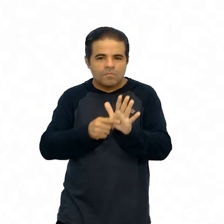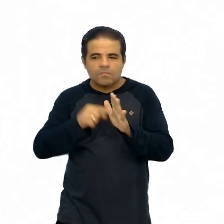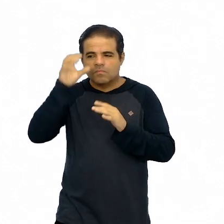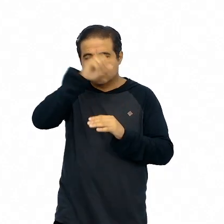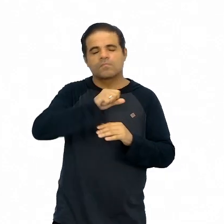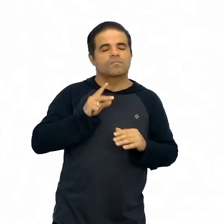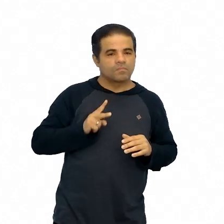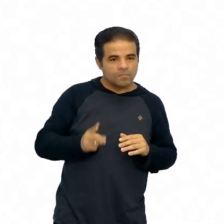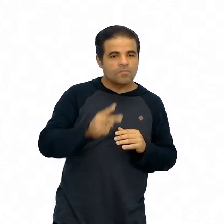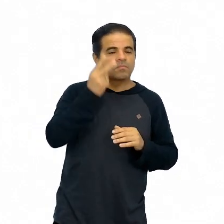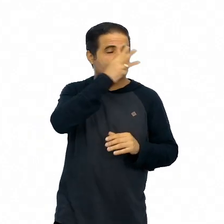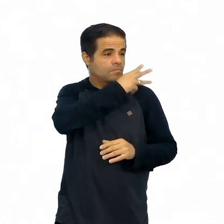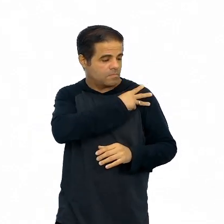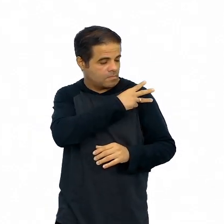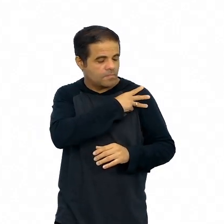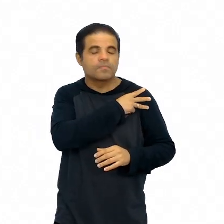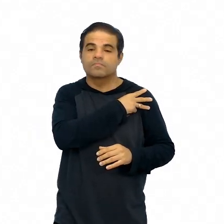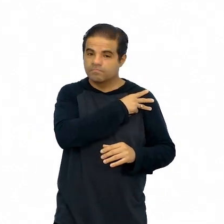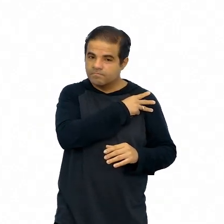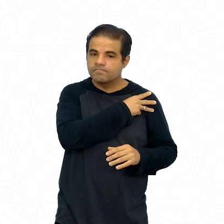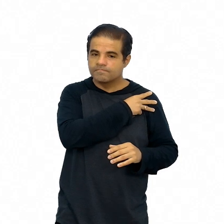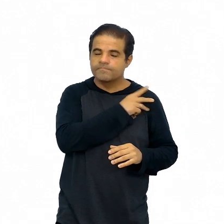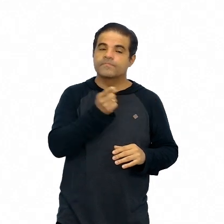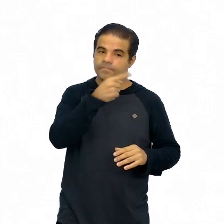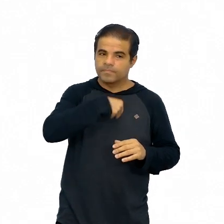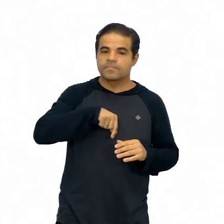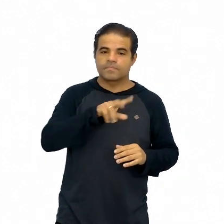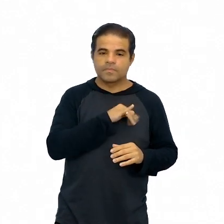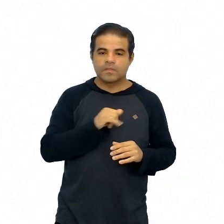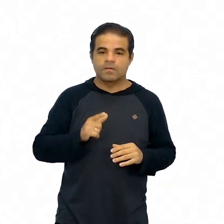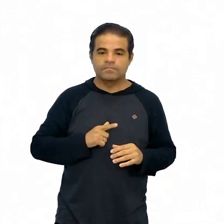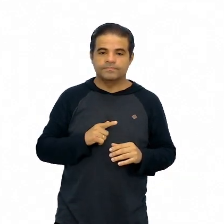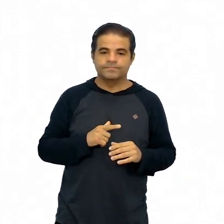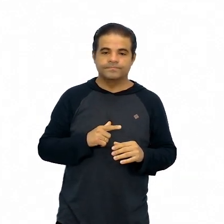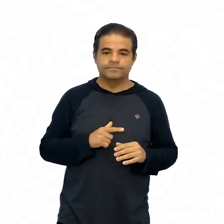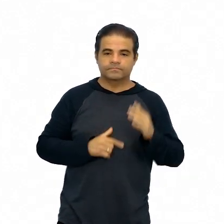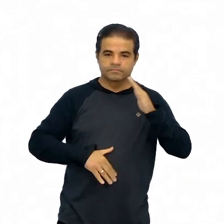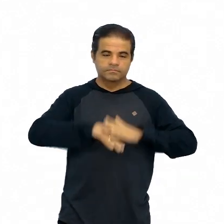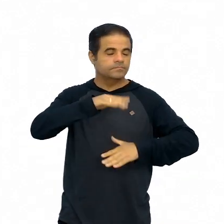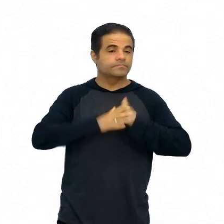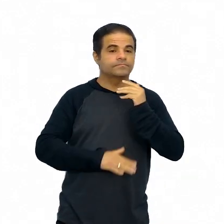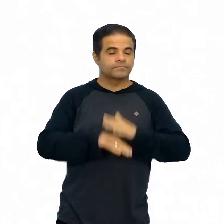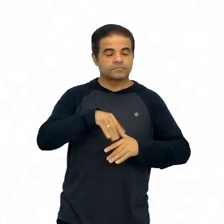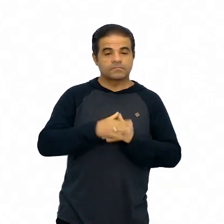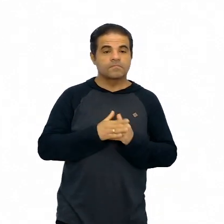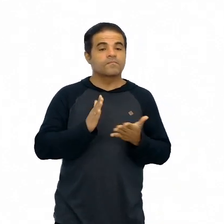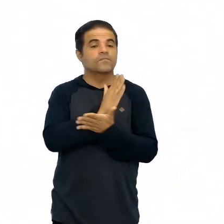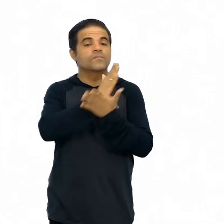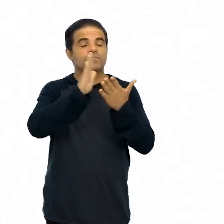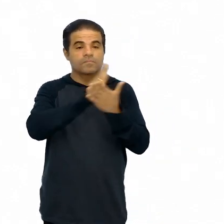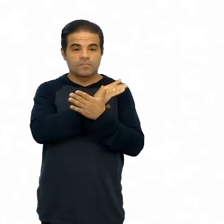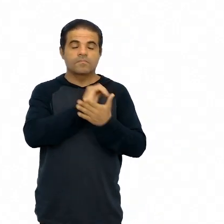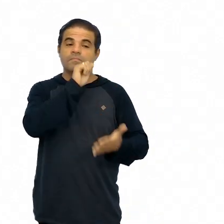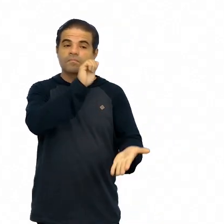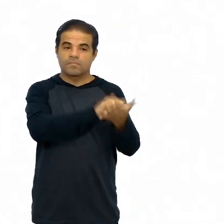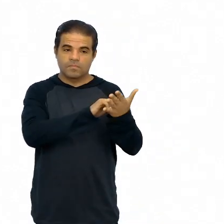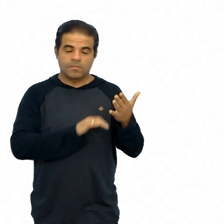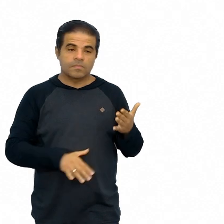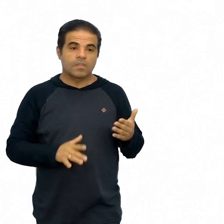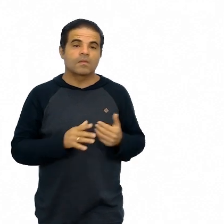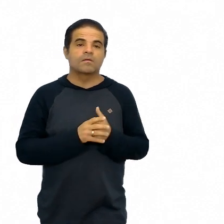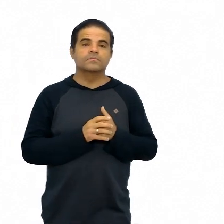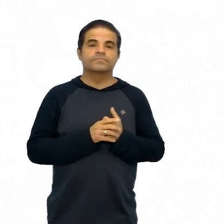2022, da terceira série. Então, a gente vai ver, na prática, algumas